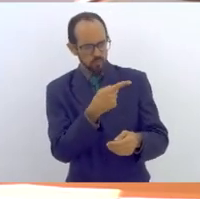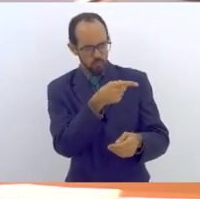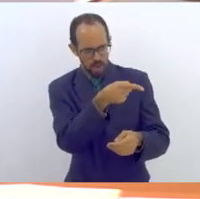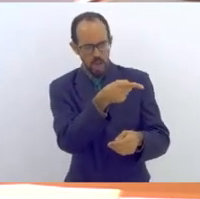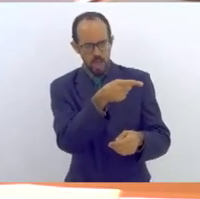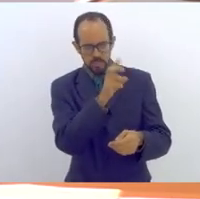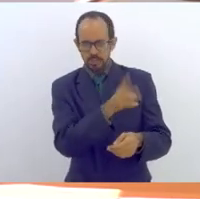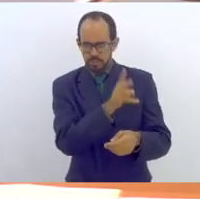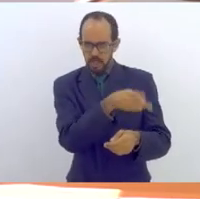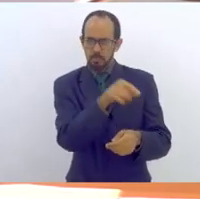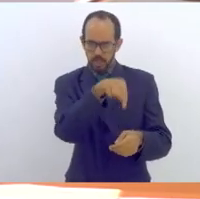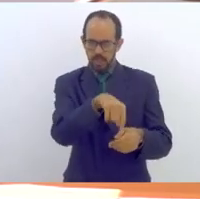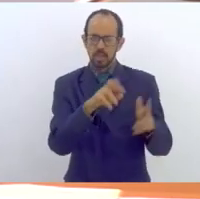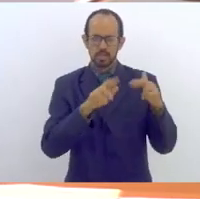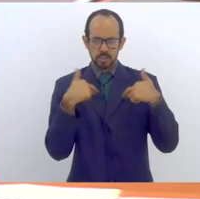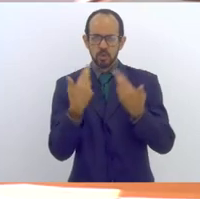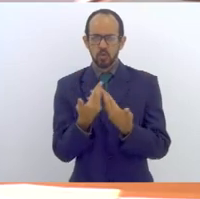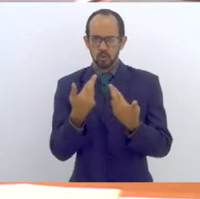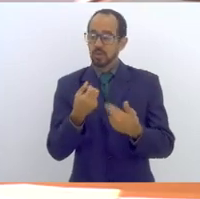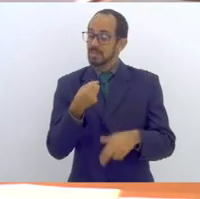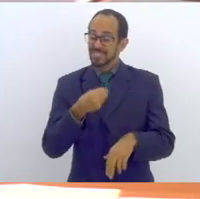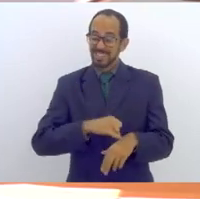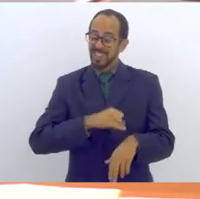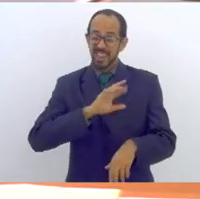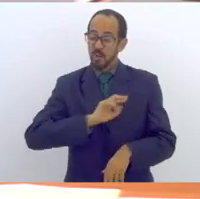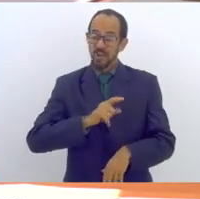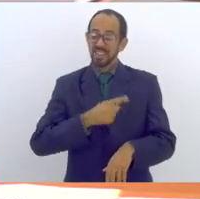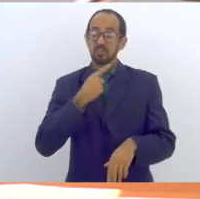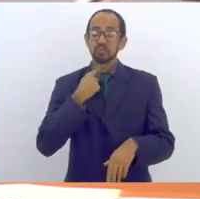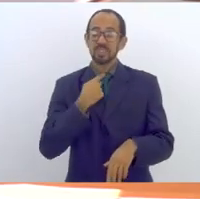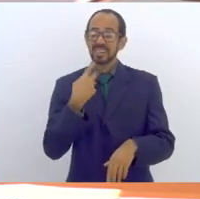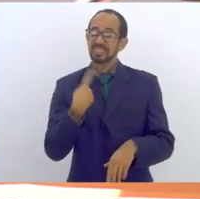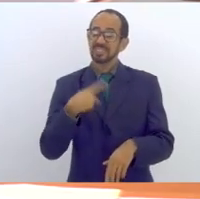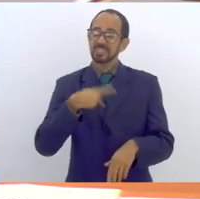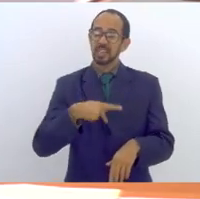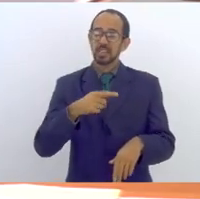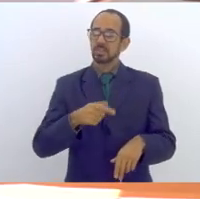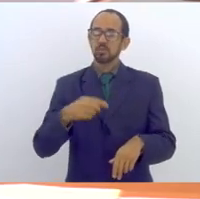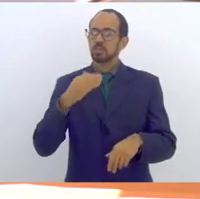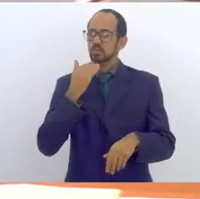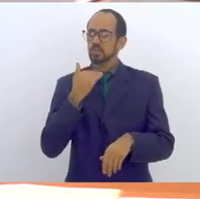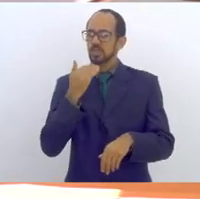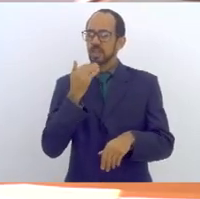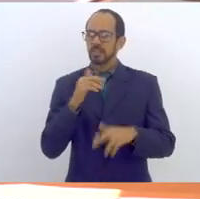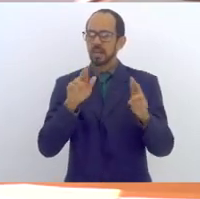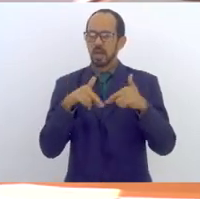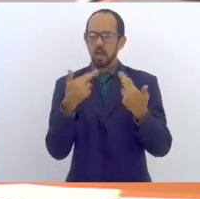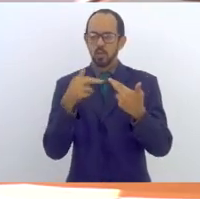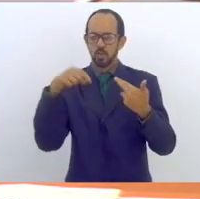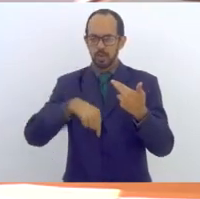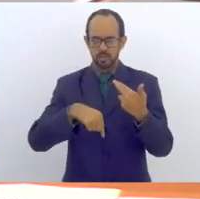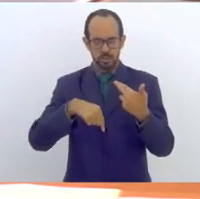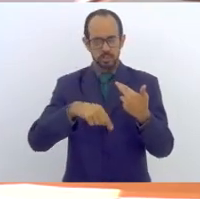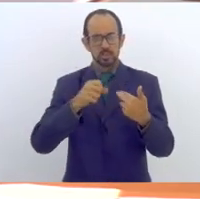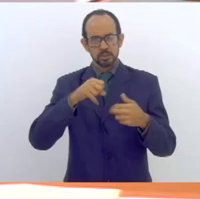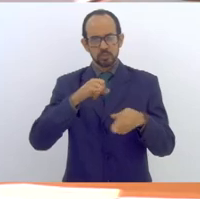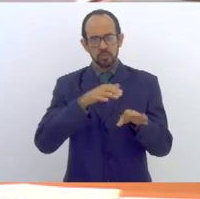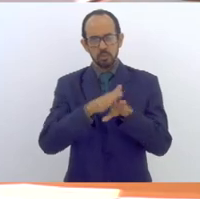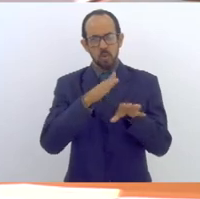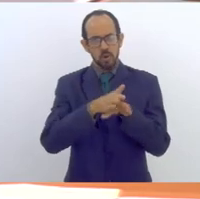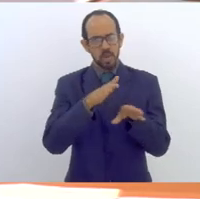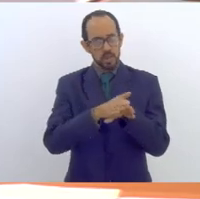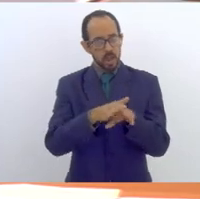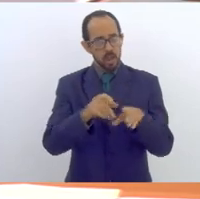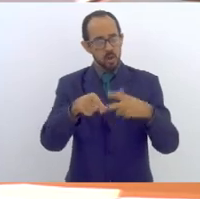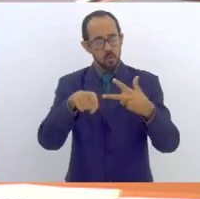que se não fosse pela vontade do governador a gente não estaria nem reunido aqui agora se tivesse uma orientação do governo do Poder Executivo